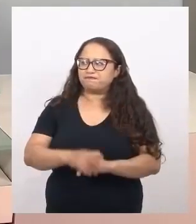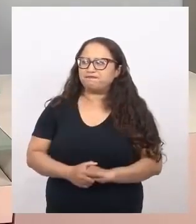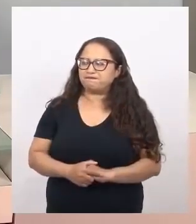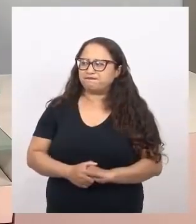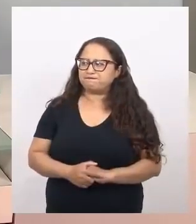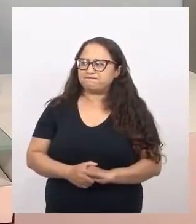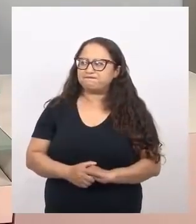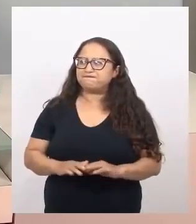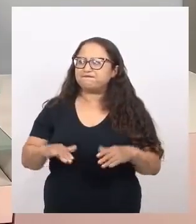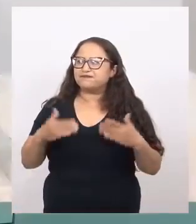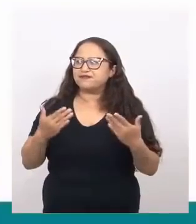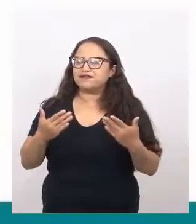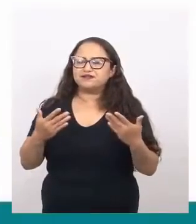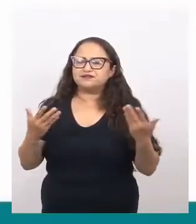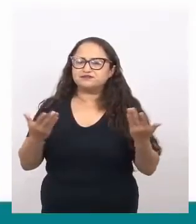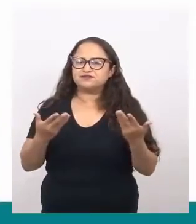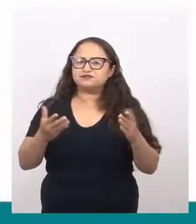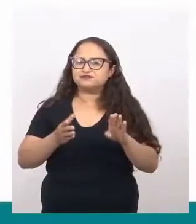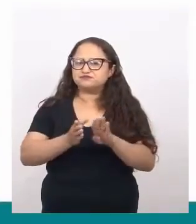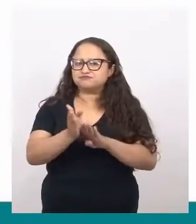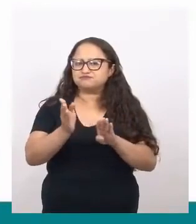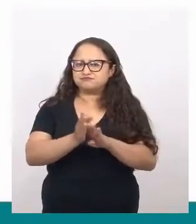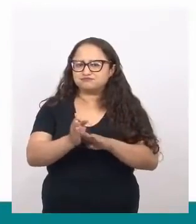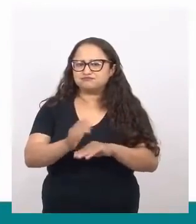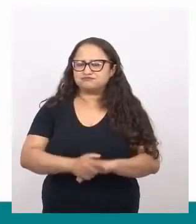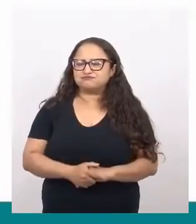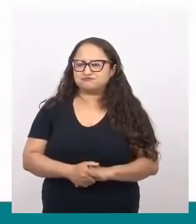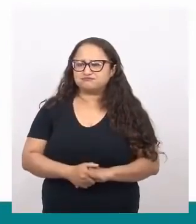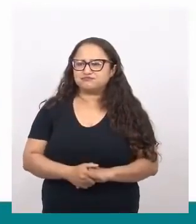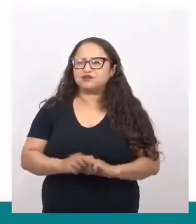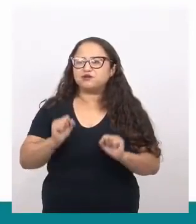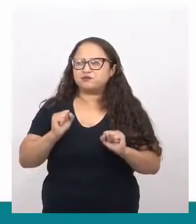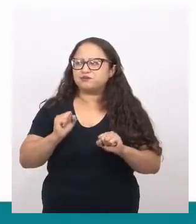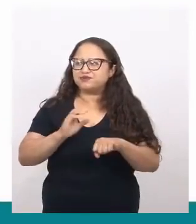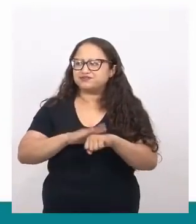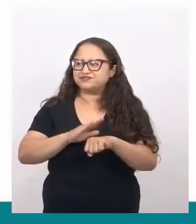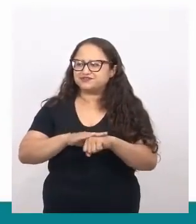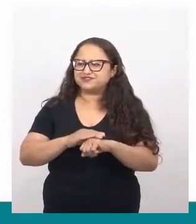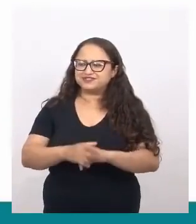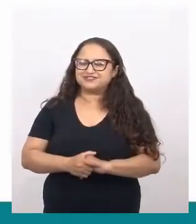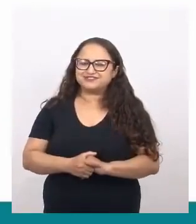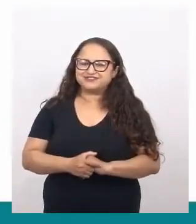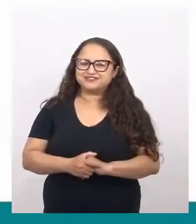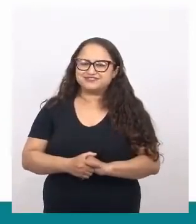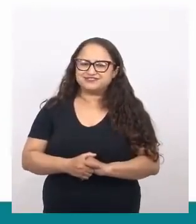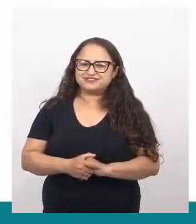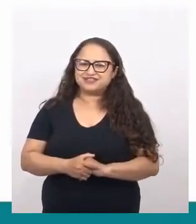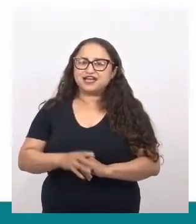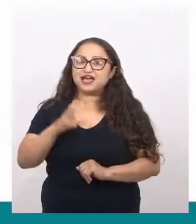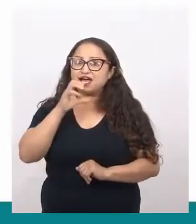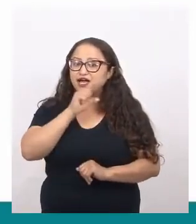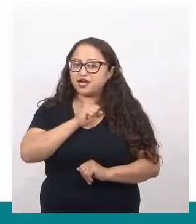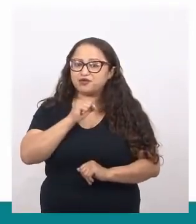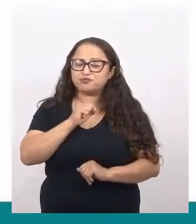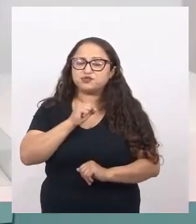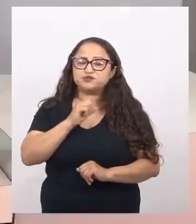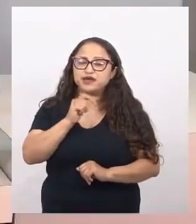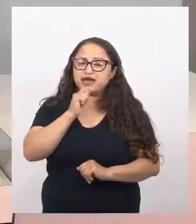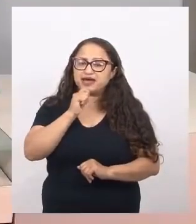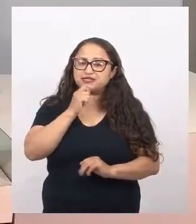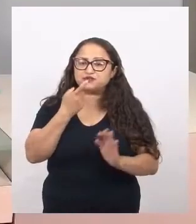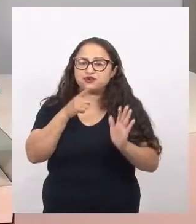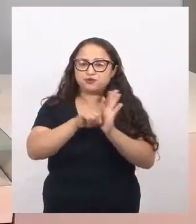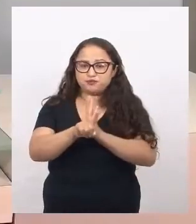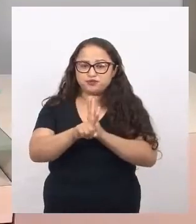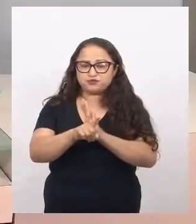Então, acho que podemos voltar para a apresentação. Pode passar essa tela. Só rapidinho ainda sobre uma pergunta